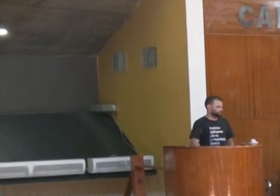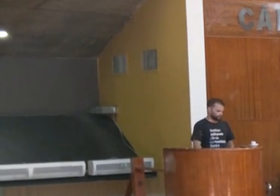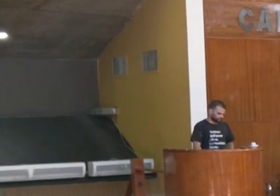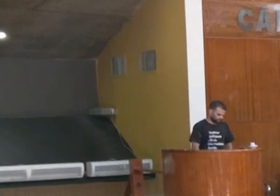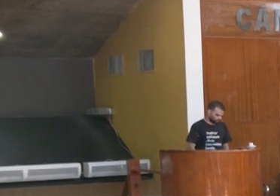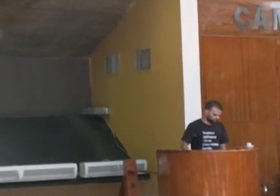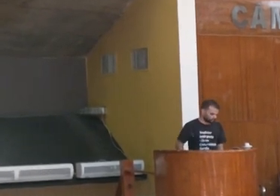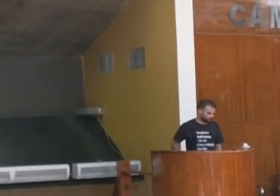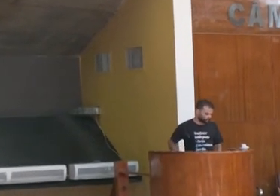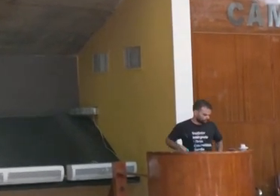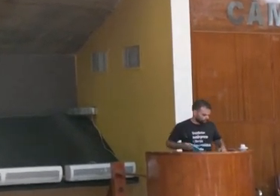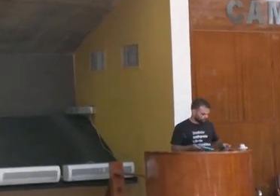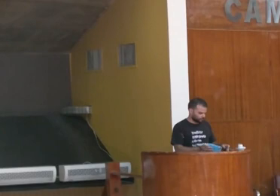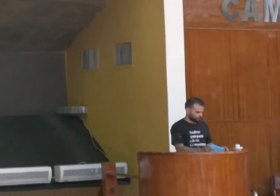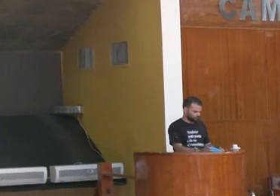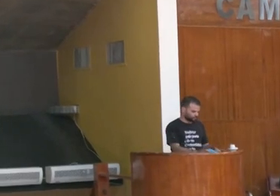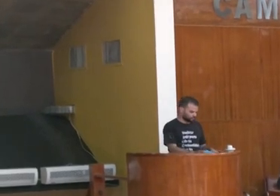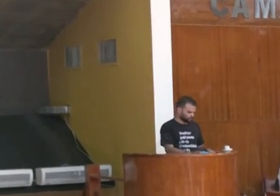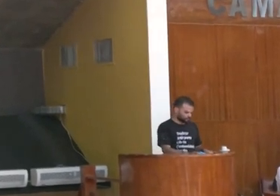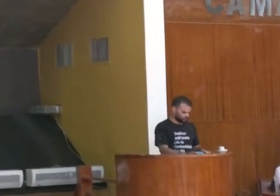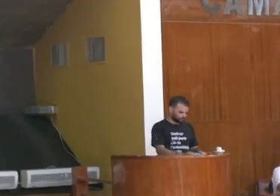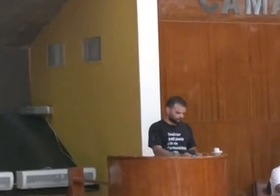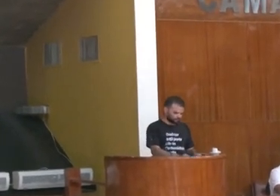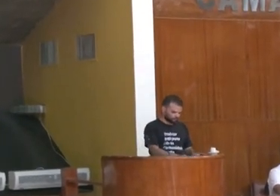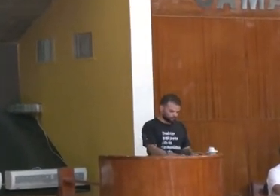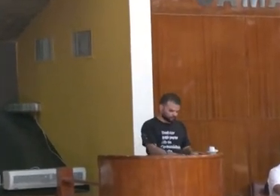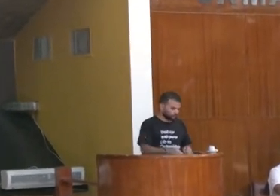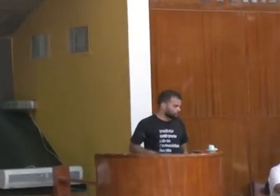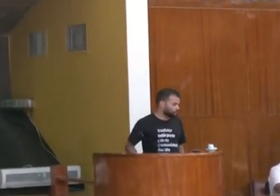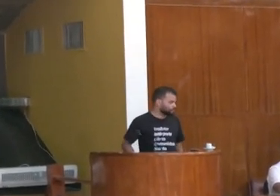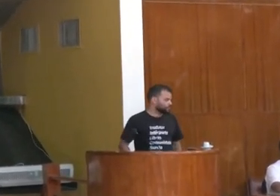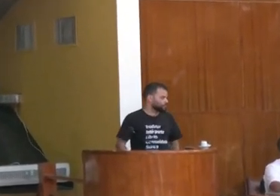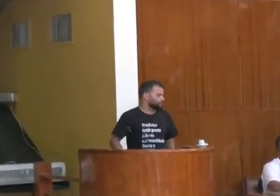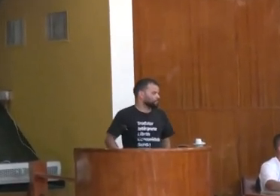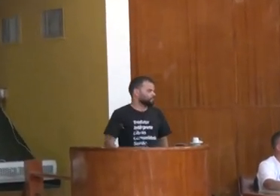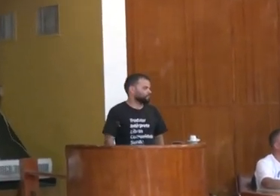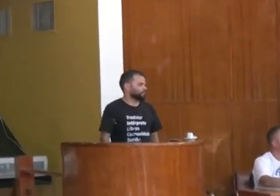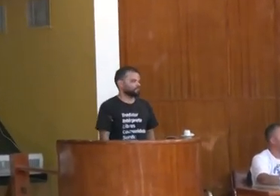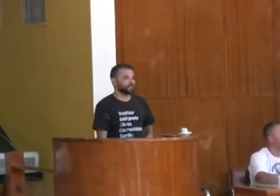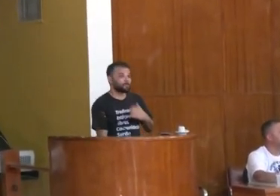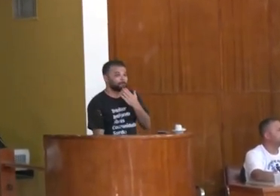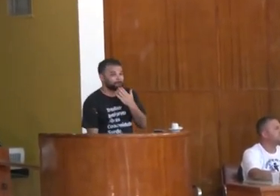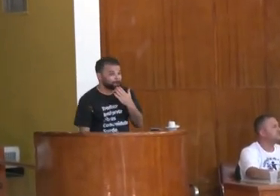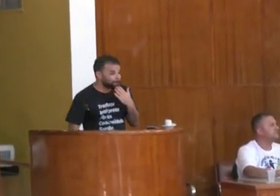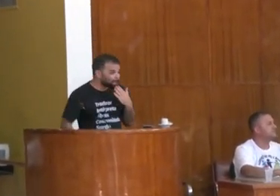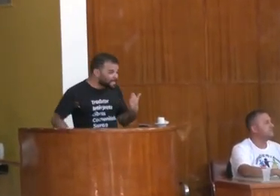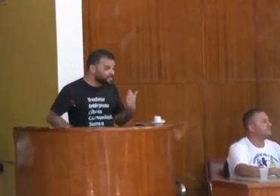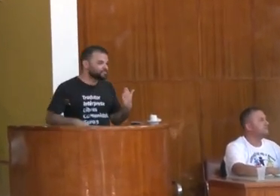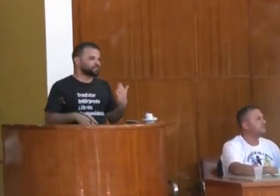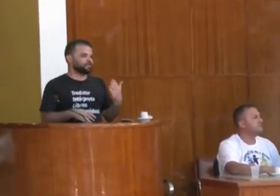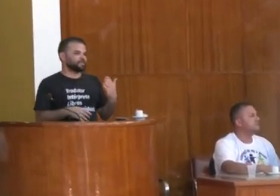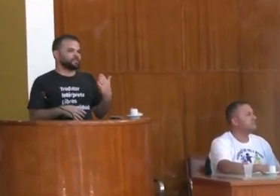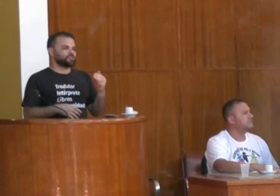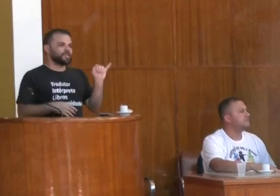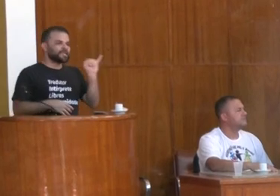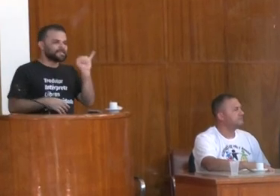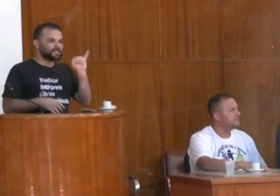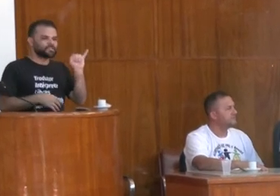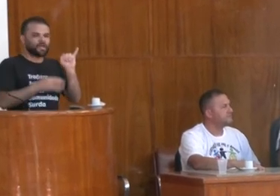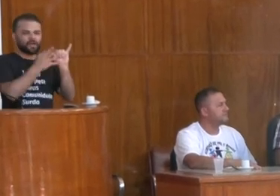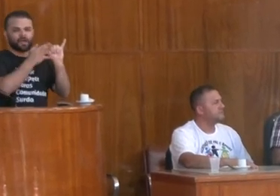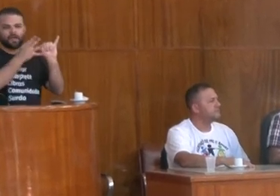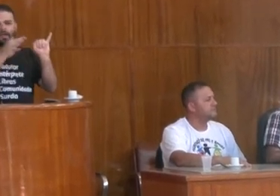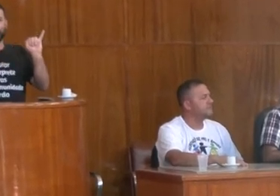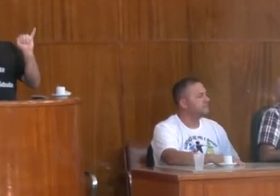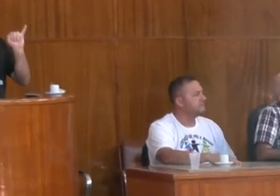gente fizesse de Itatiaia até Piraí, Três Rios, encontros, né, para a